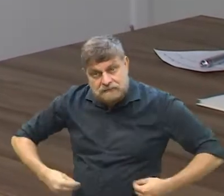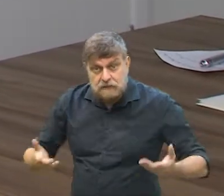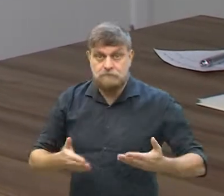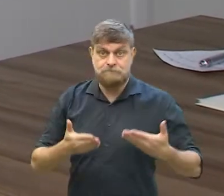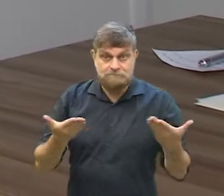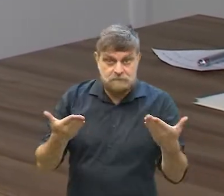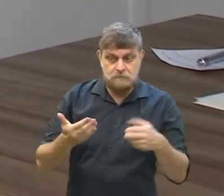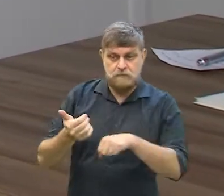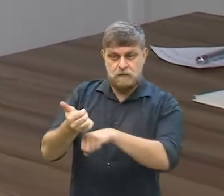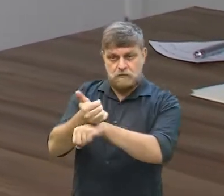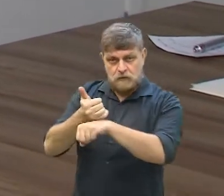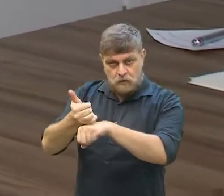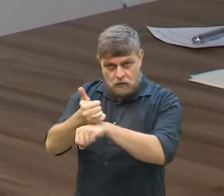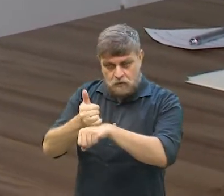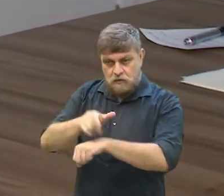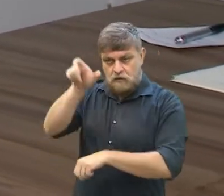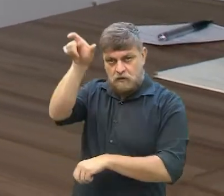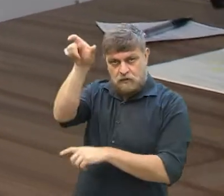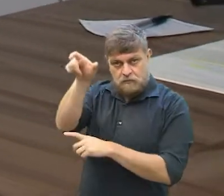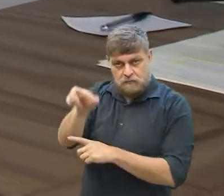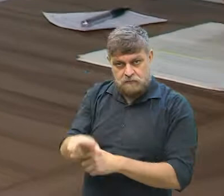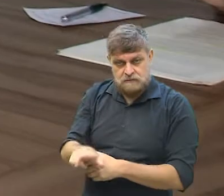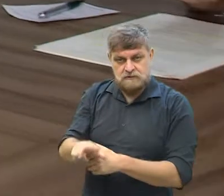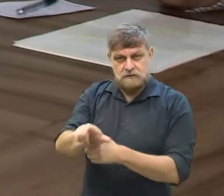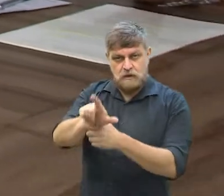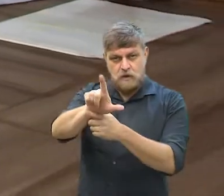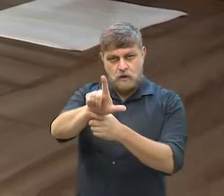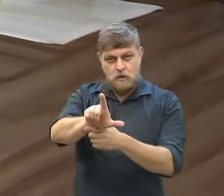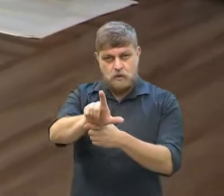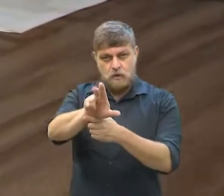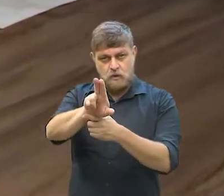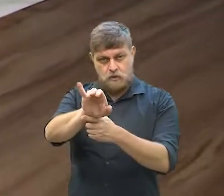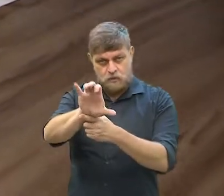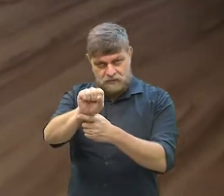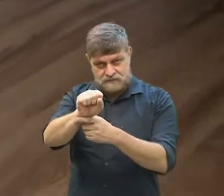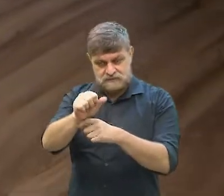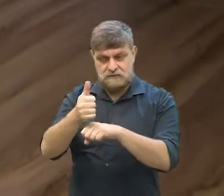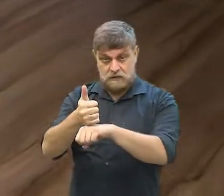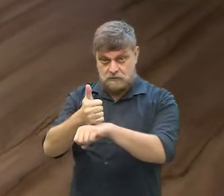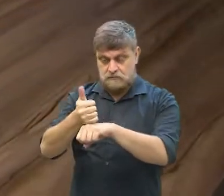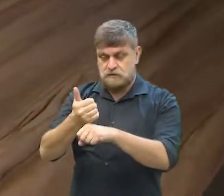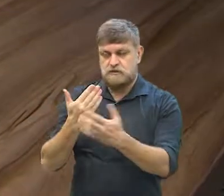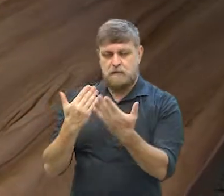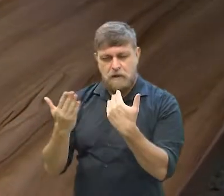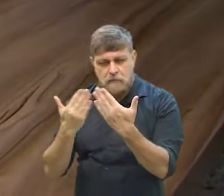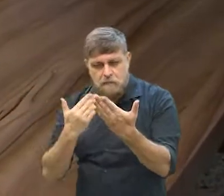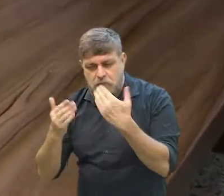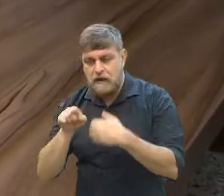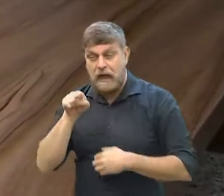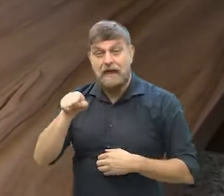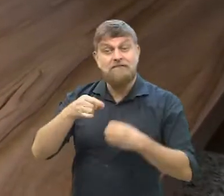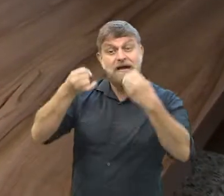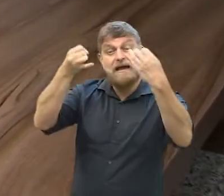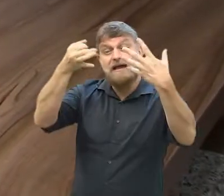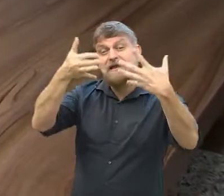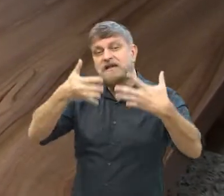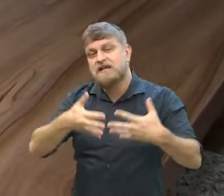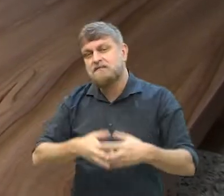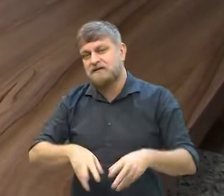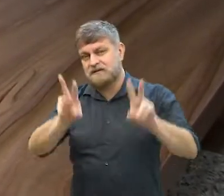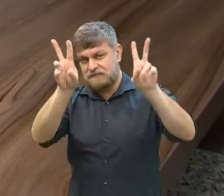conversar a respeito desse assunto, está aqui ao meu lado o educador financeiro, o Luiz Vidal, que vai poder explicar um pouco a respeito